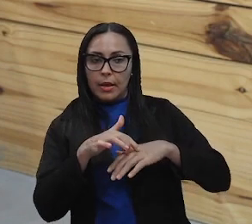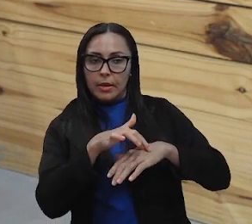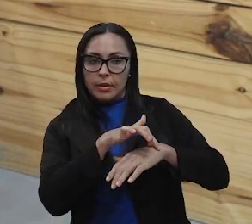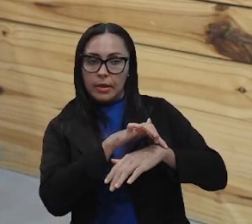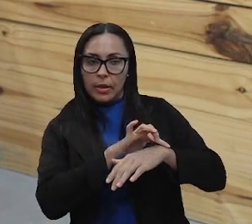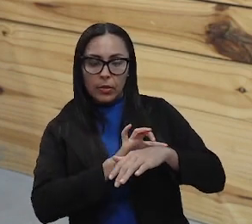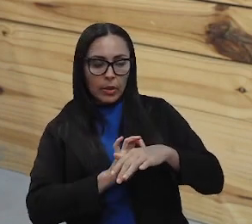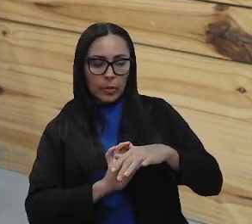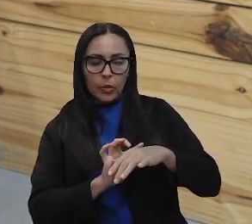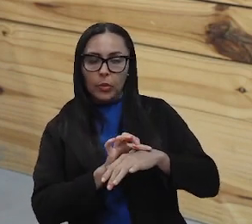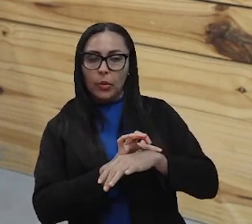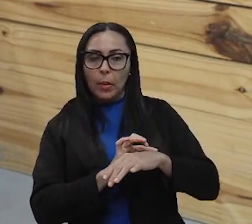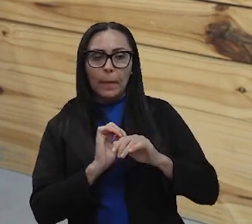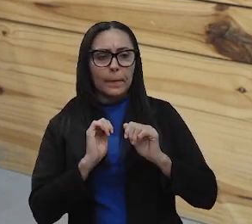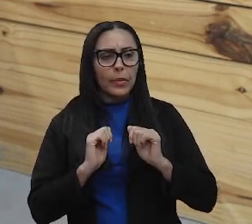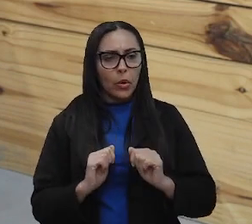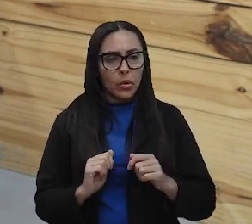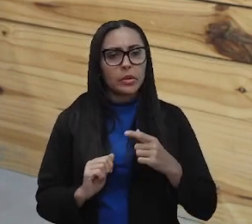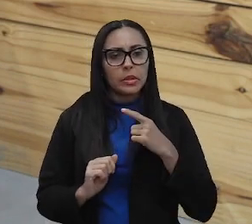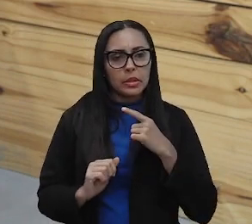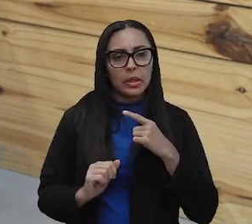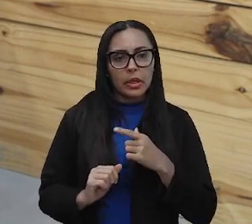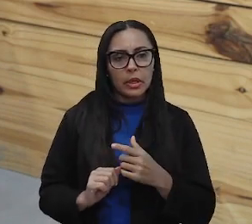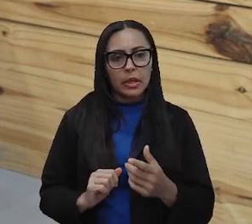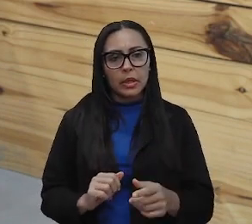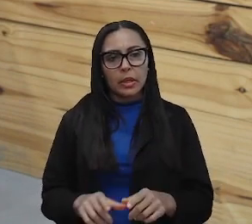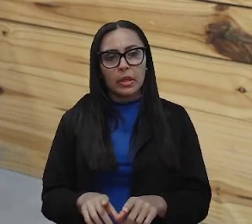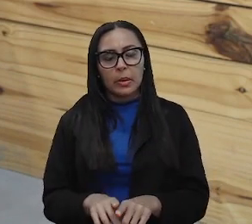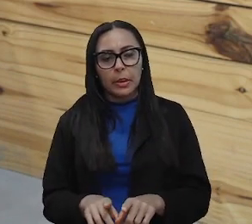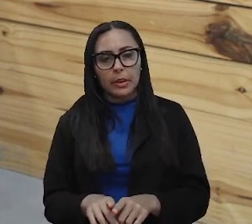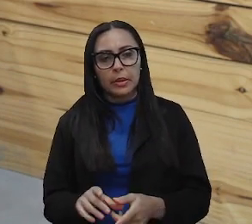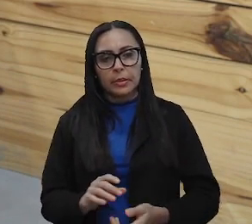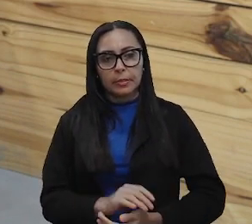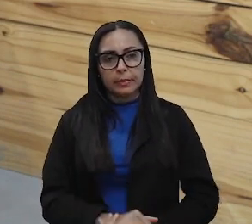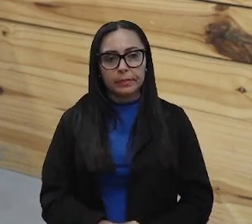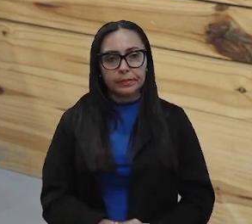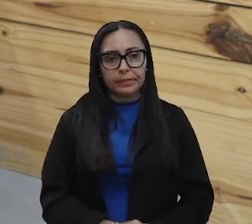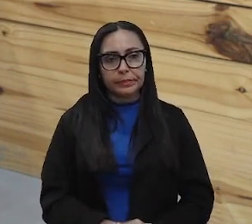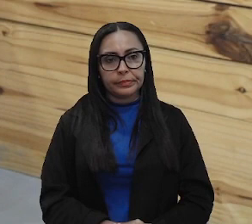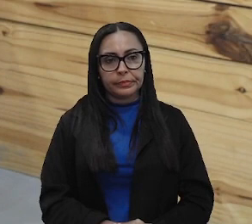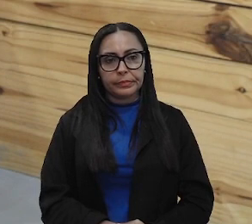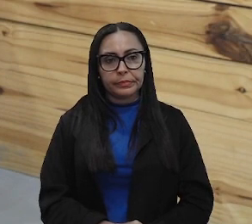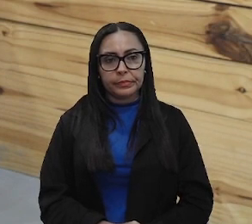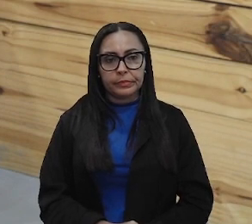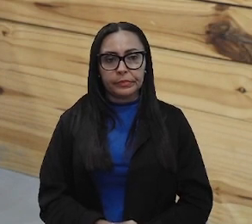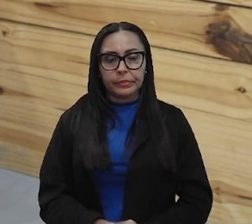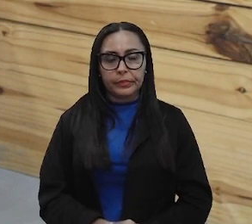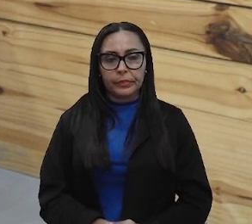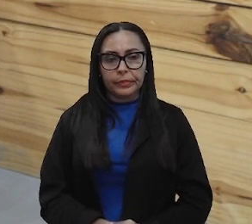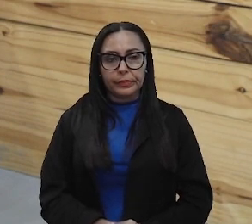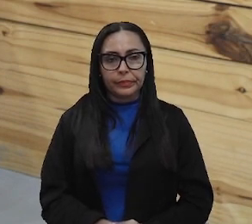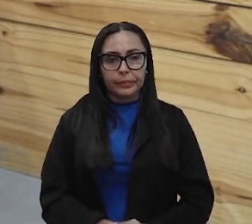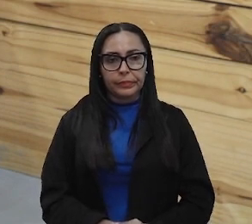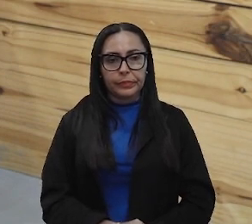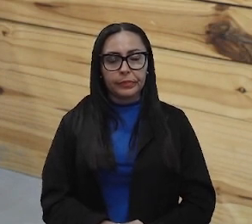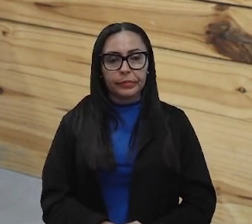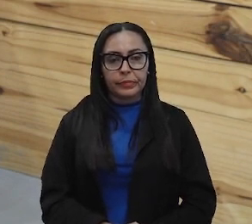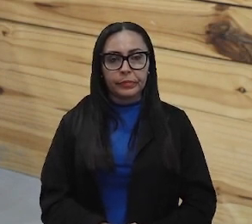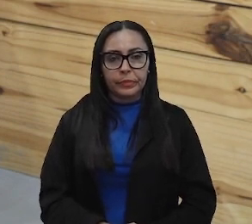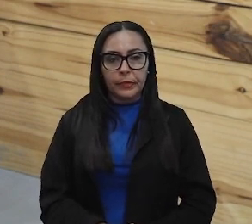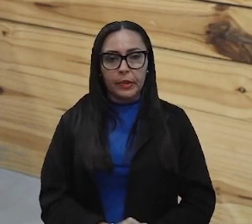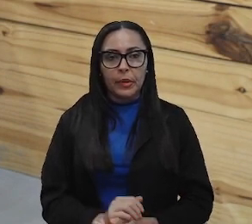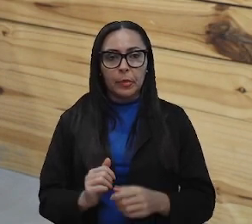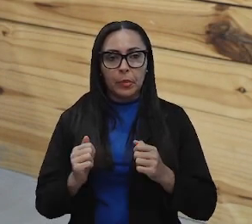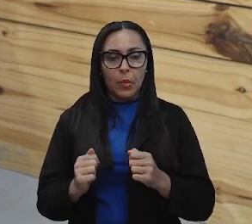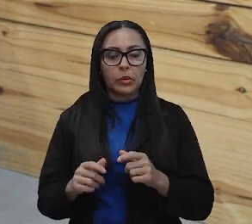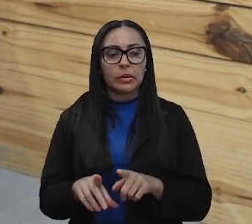gente pode ter o síndrome do túnel do carpo, né? Uma síndrome relacionada à LE. A gente pode